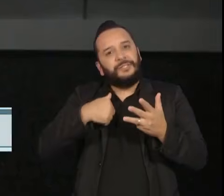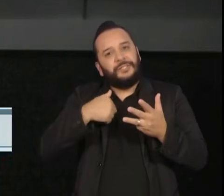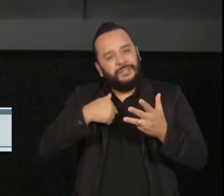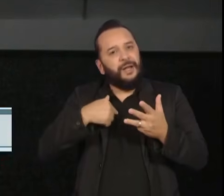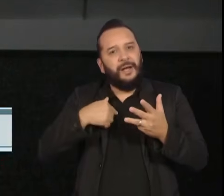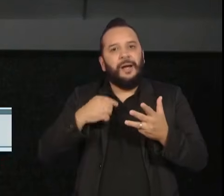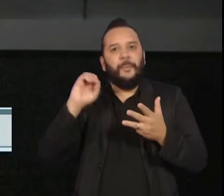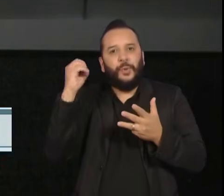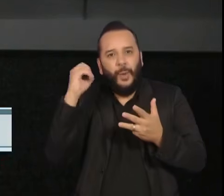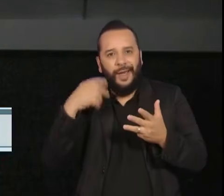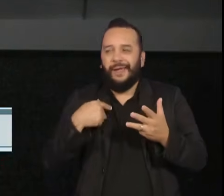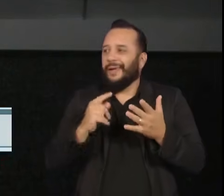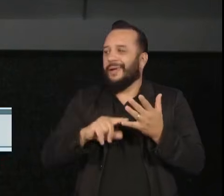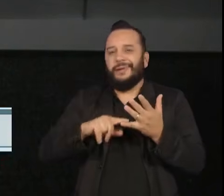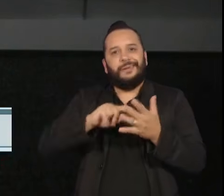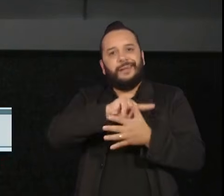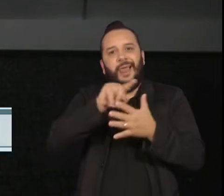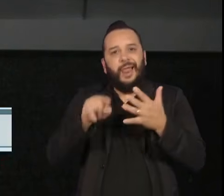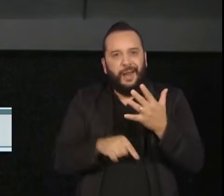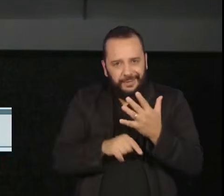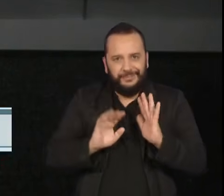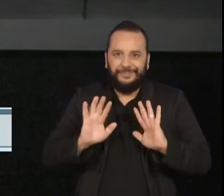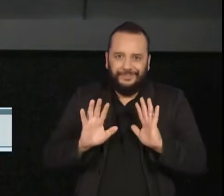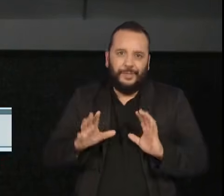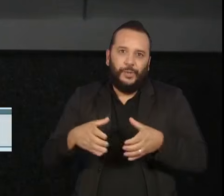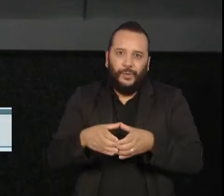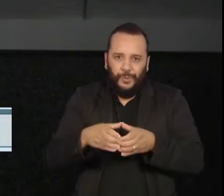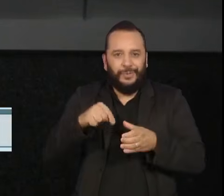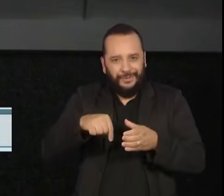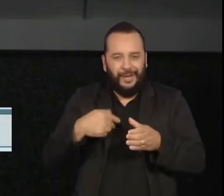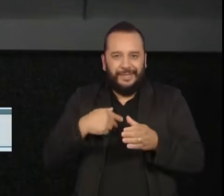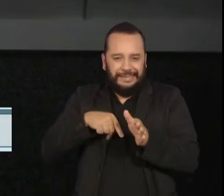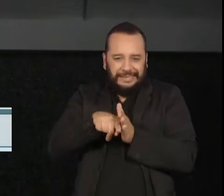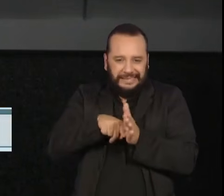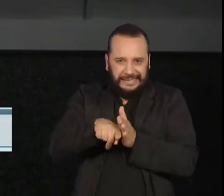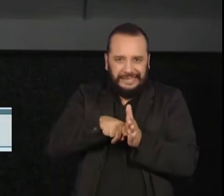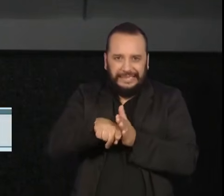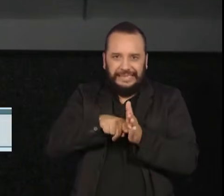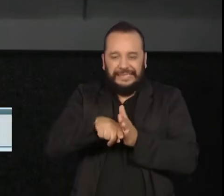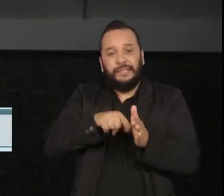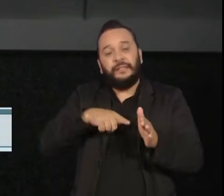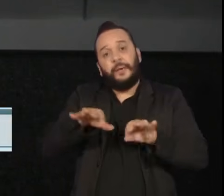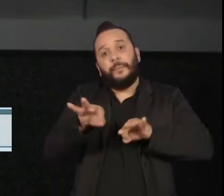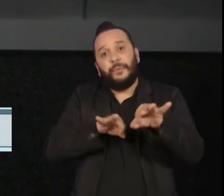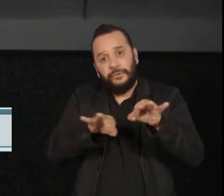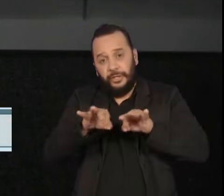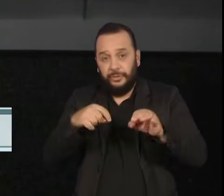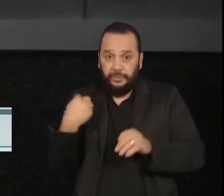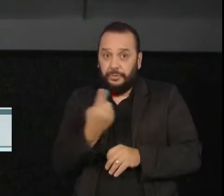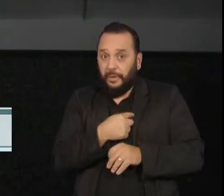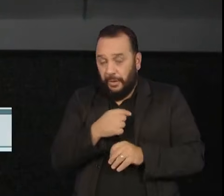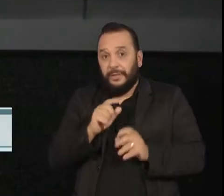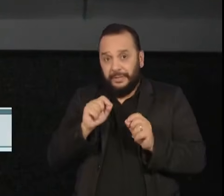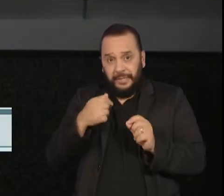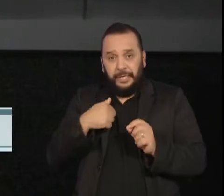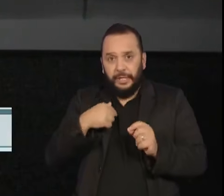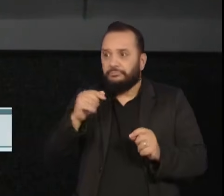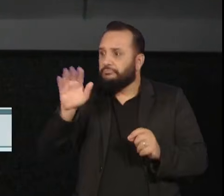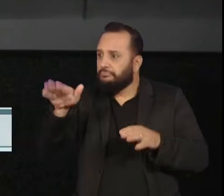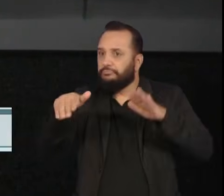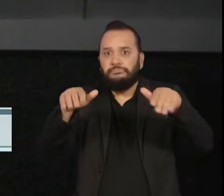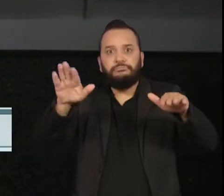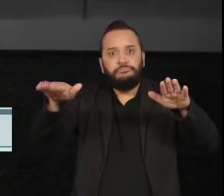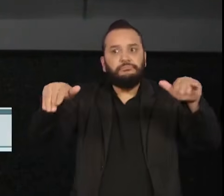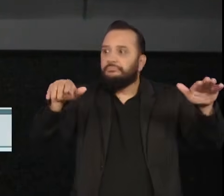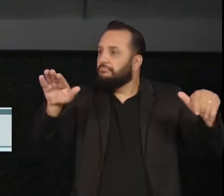Então, a gente tem um projeto de larga escala, a gente está recrutando, né, dentro desse grande estudo, a